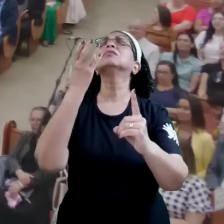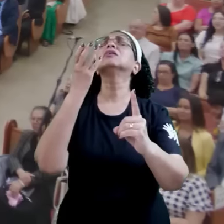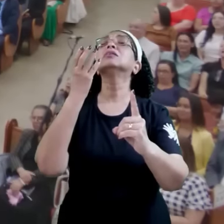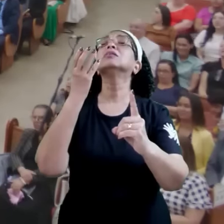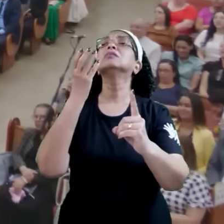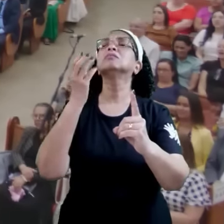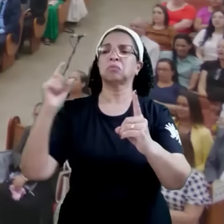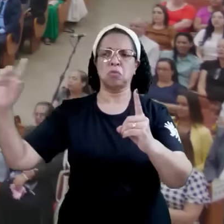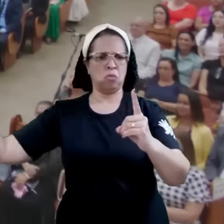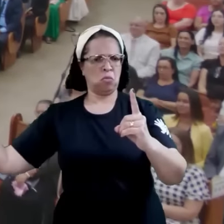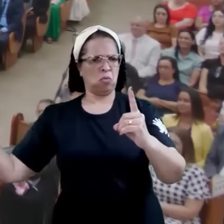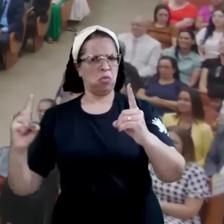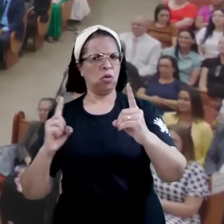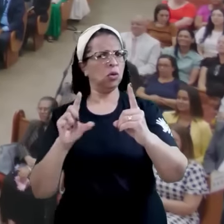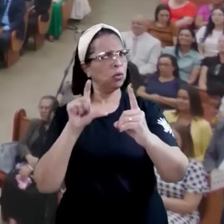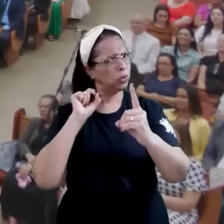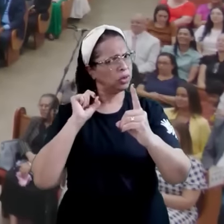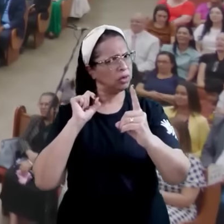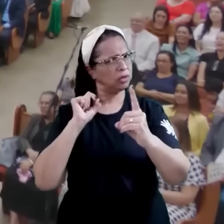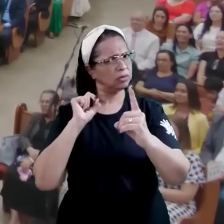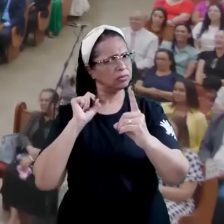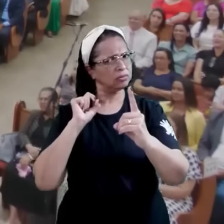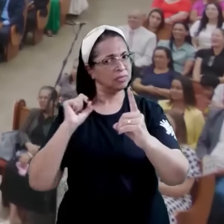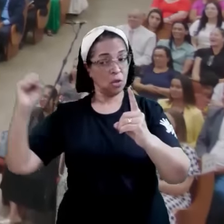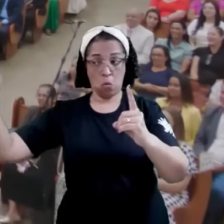ia passando já sentiu